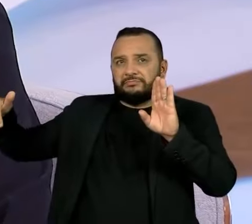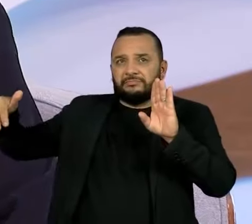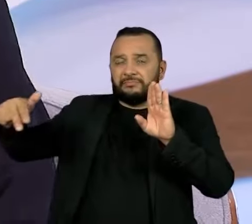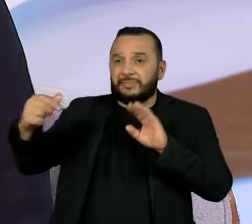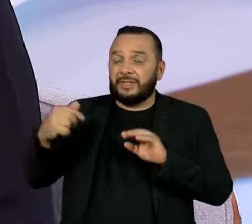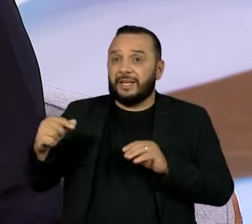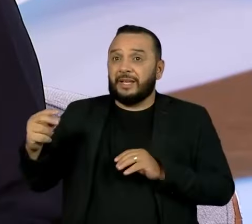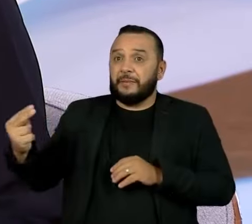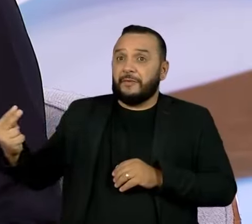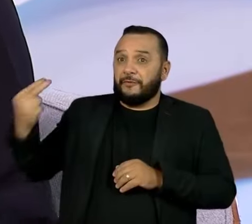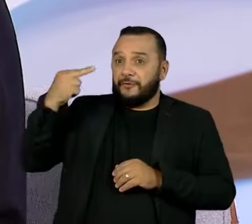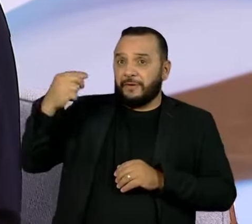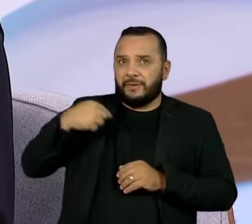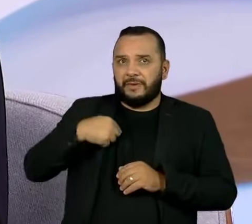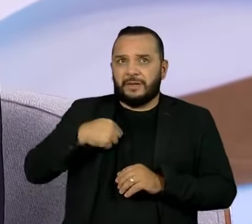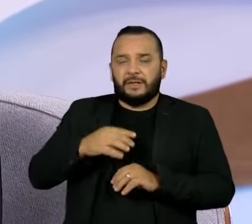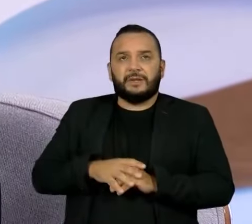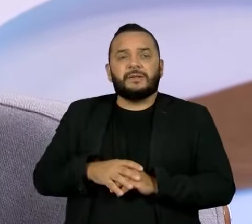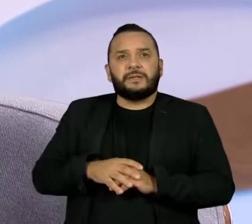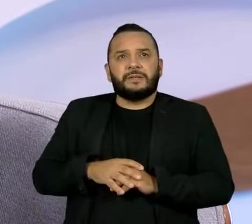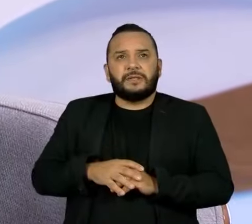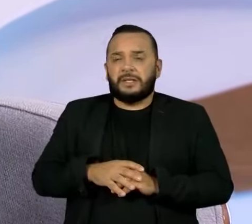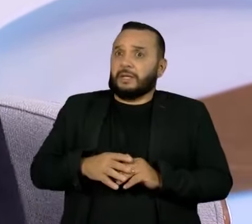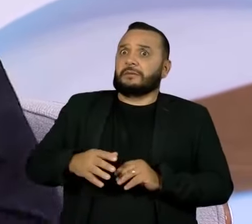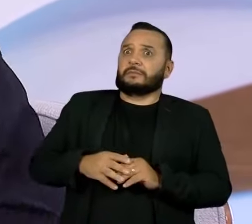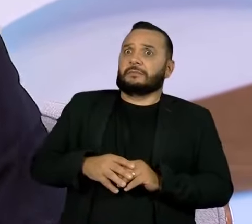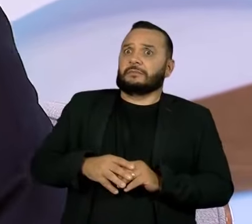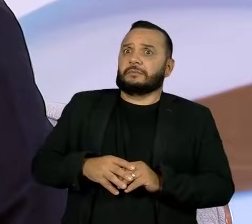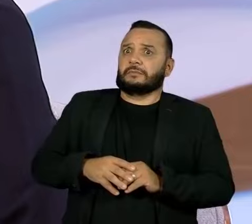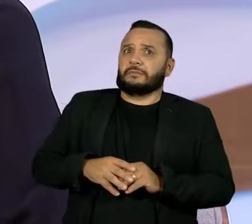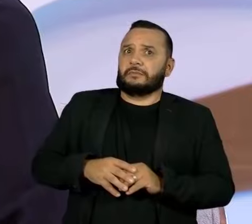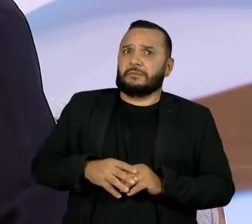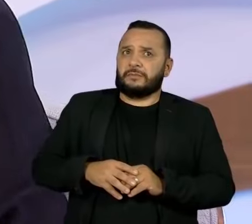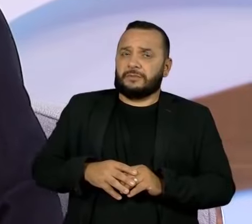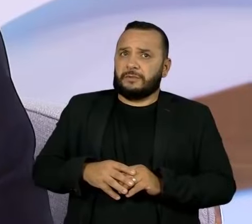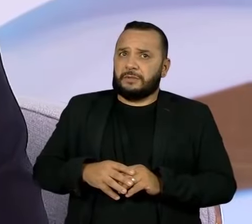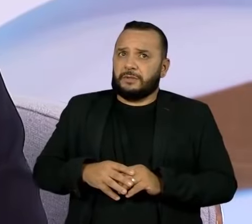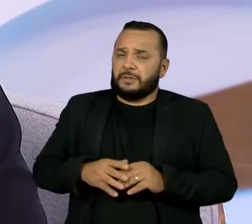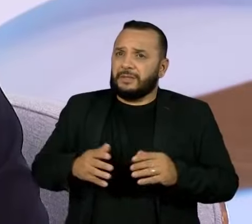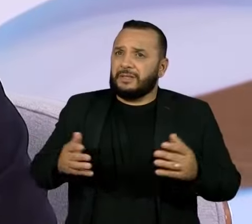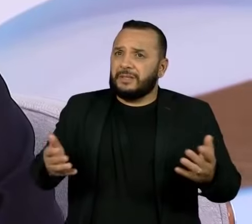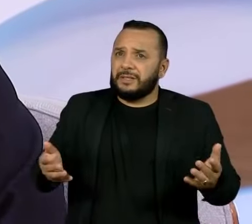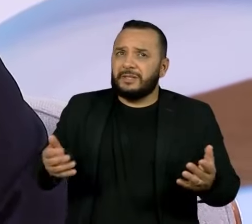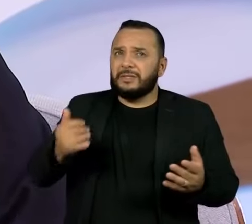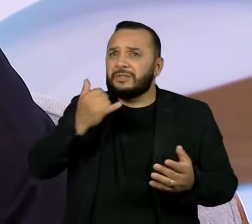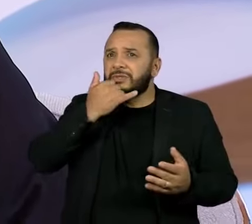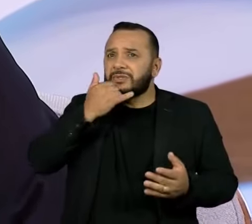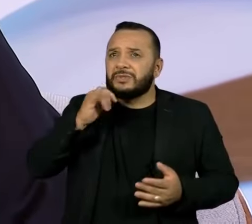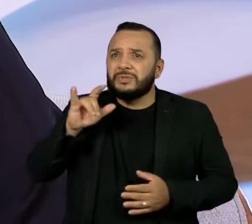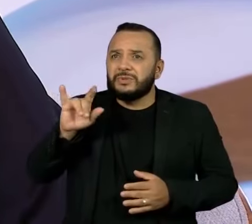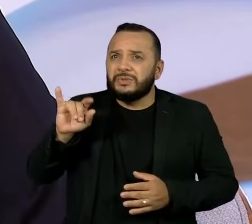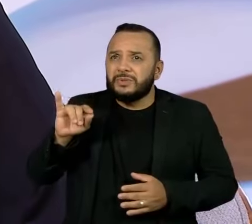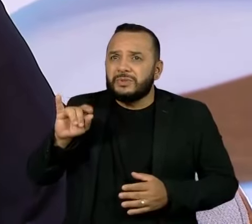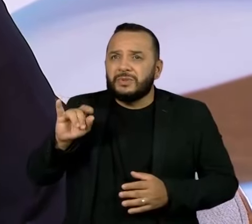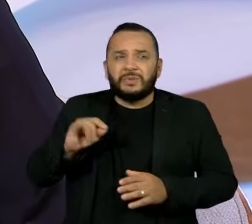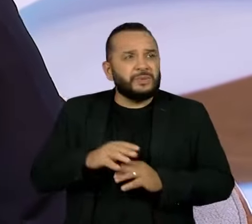viu, ele olhou assim, aí falou assim, me desculpa,